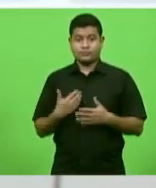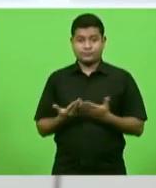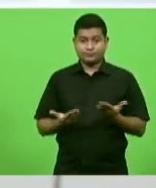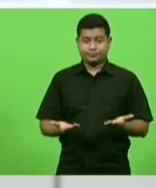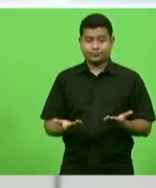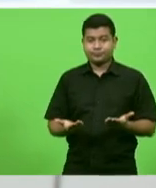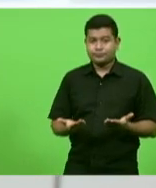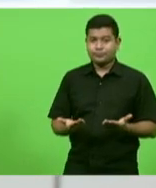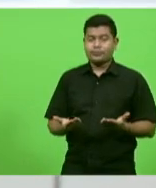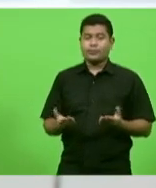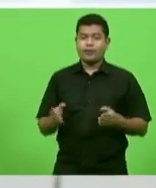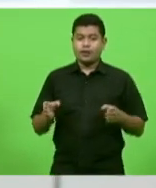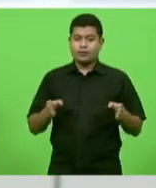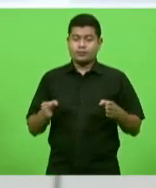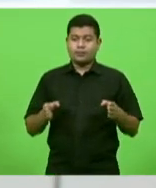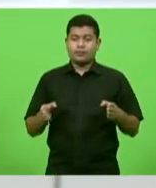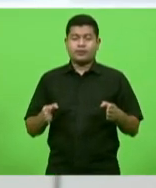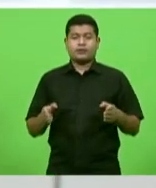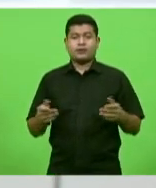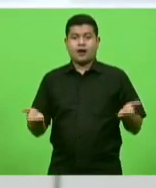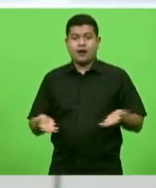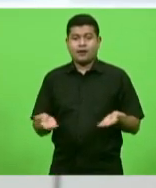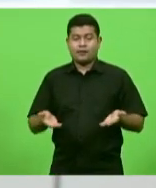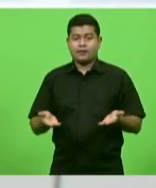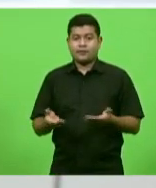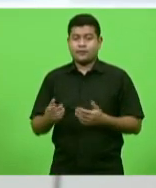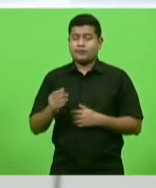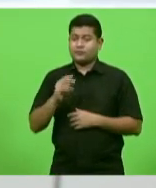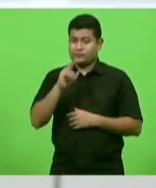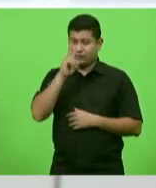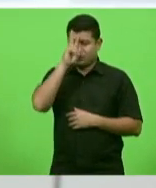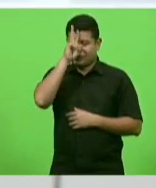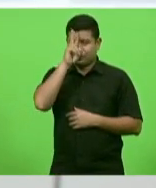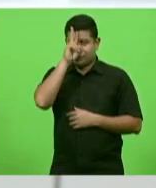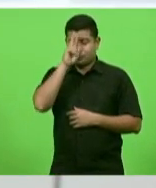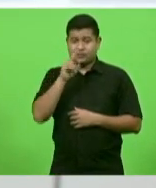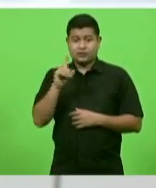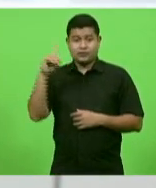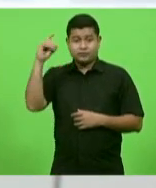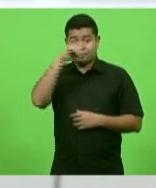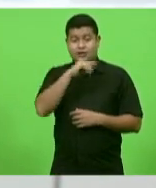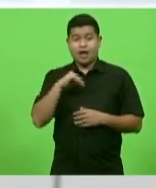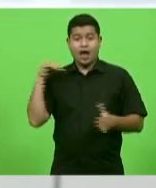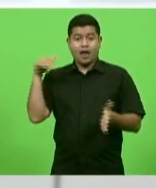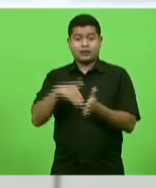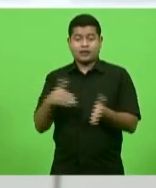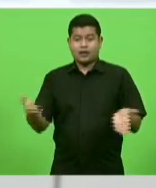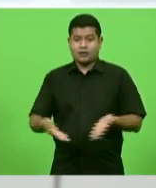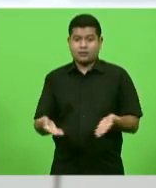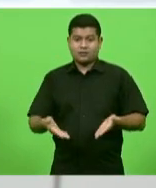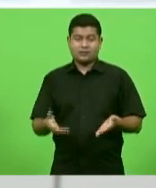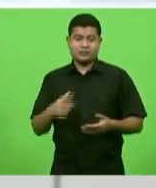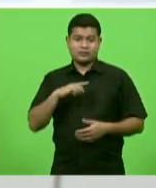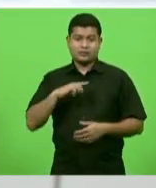vivenciada no Brasil no mundo naquele momento histórico e que ainda se faz presente